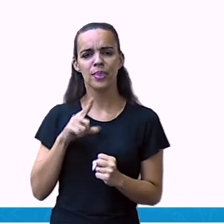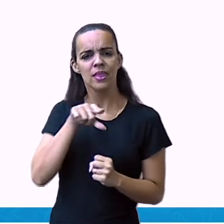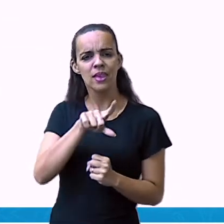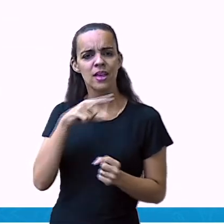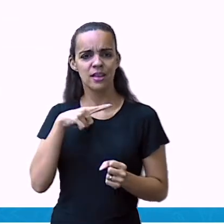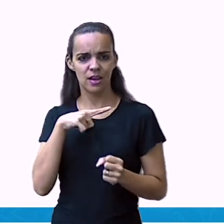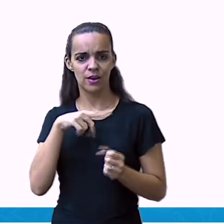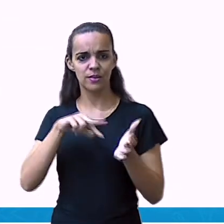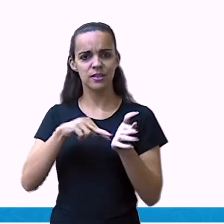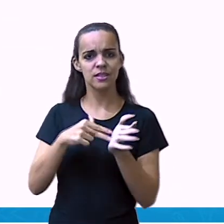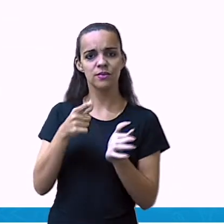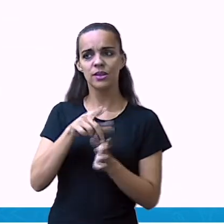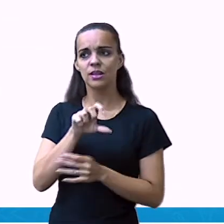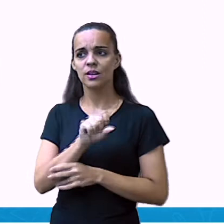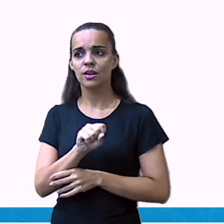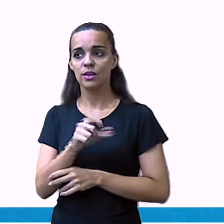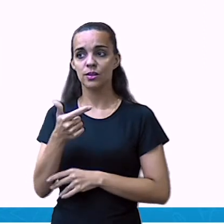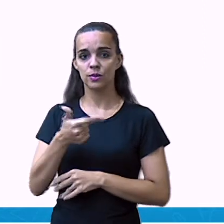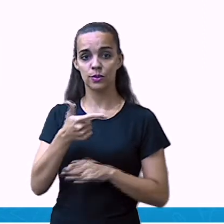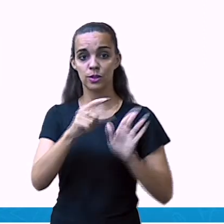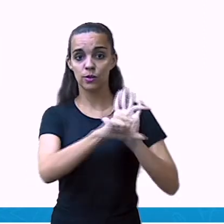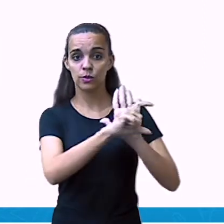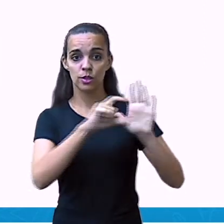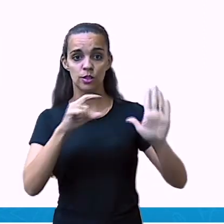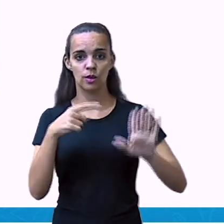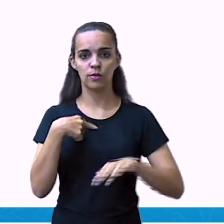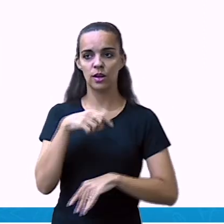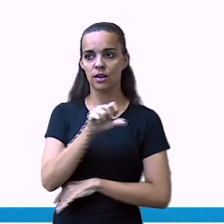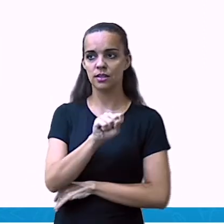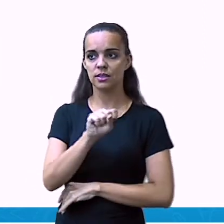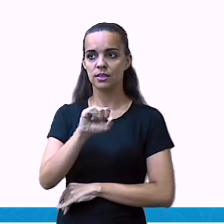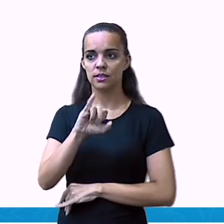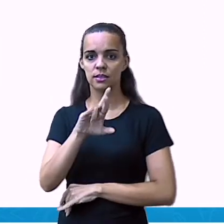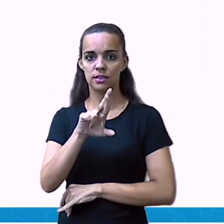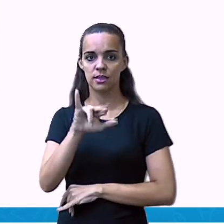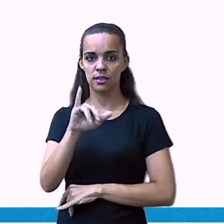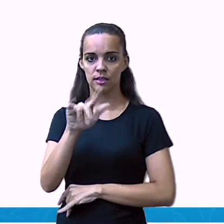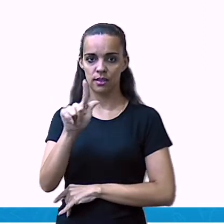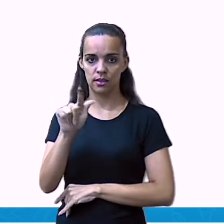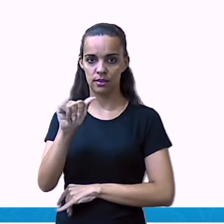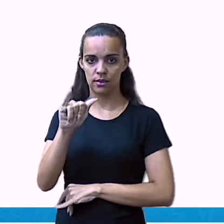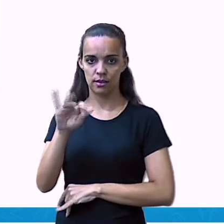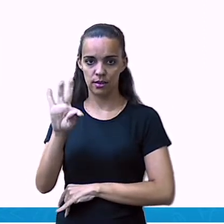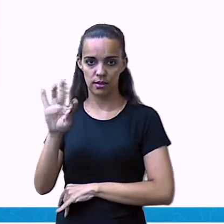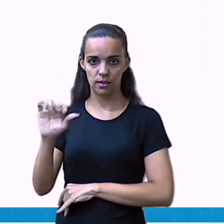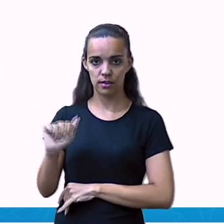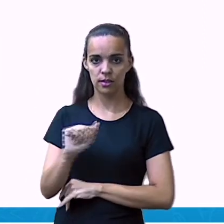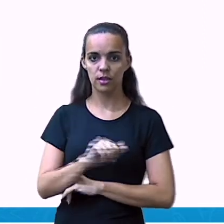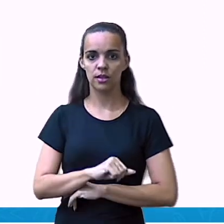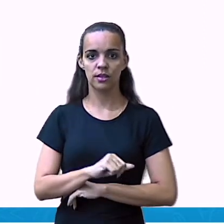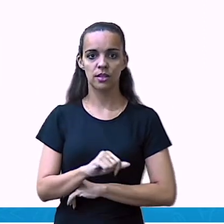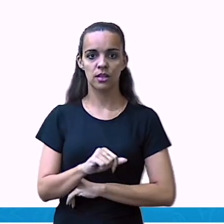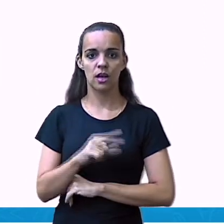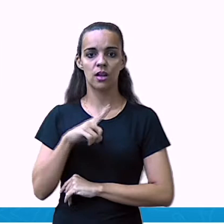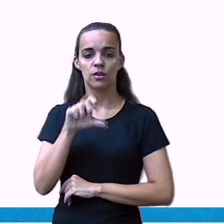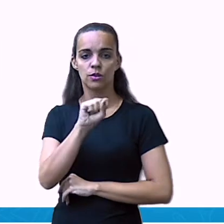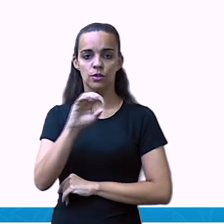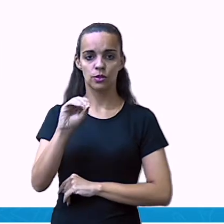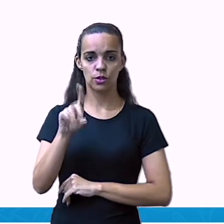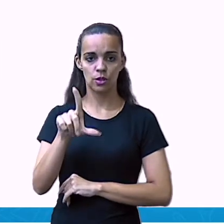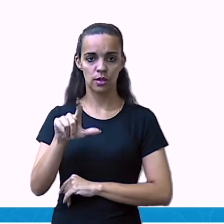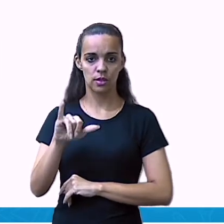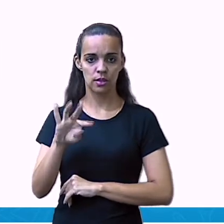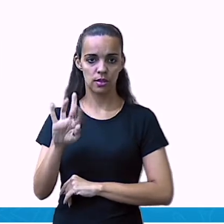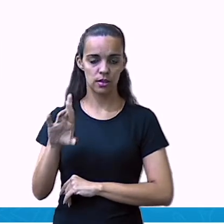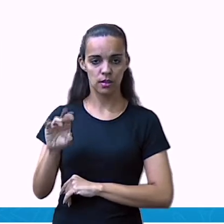Na segunda estrofe do nosso poema, temos as palavras sirigaita, solitário